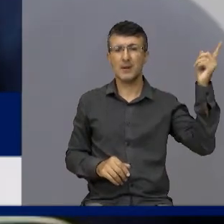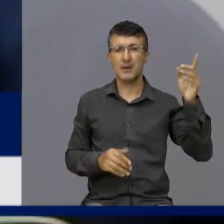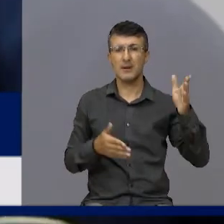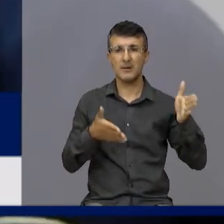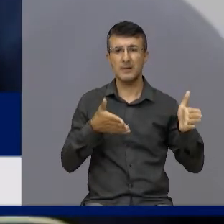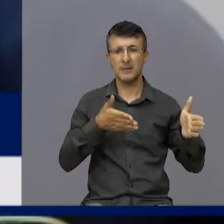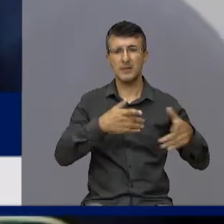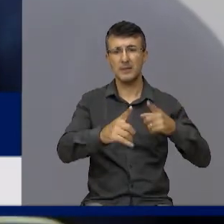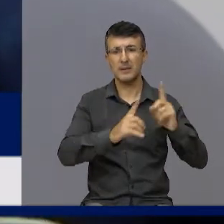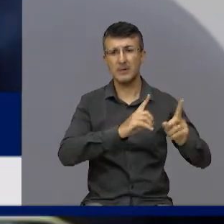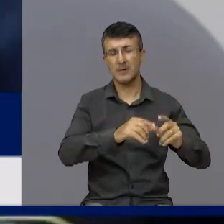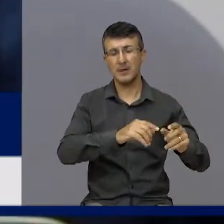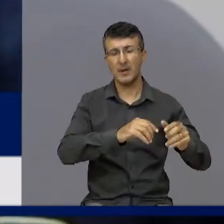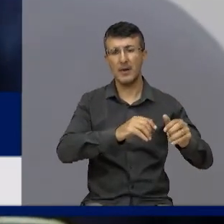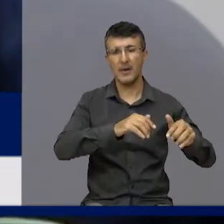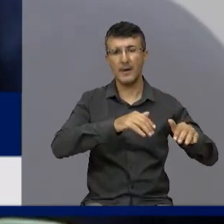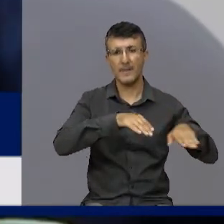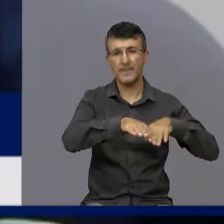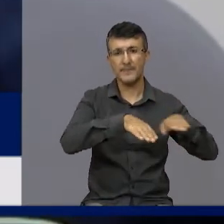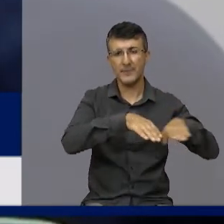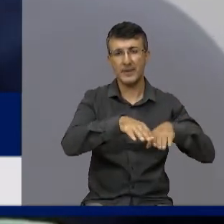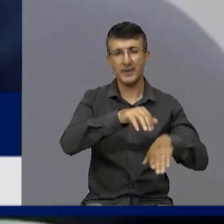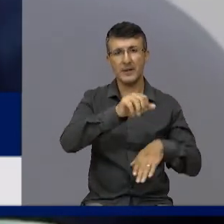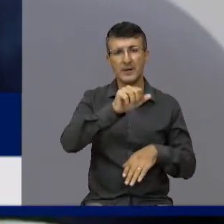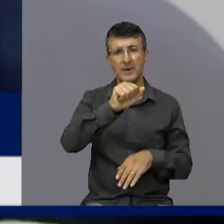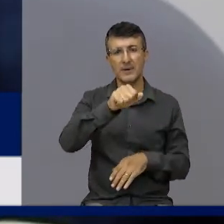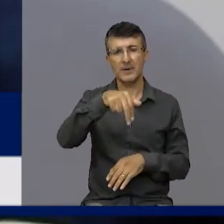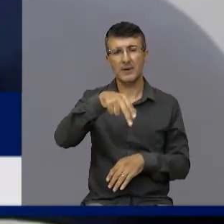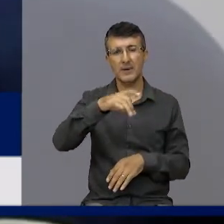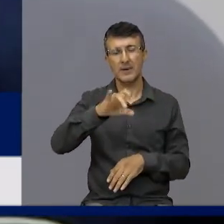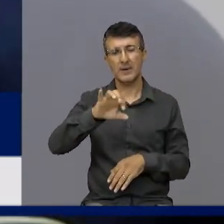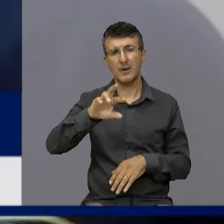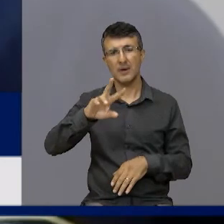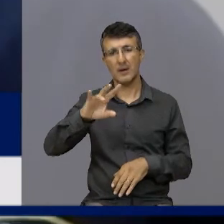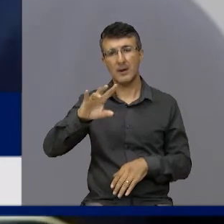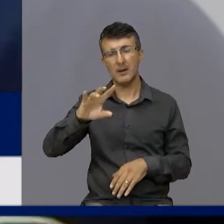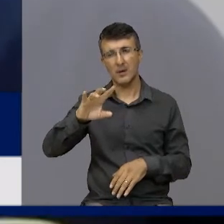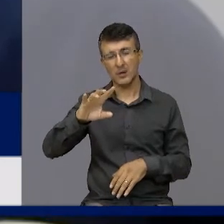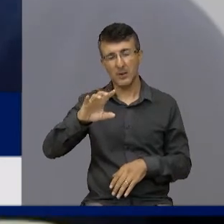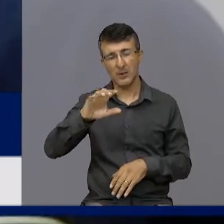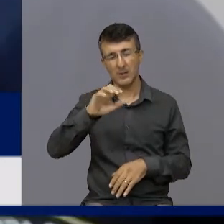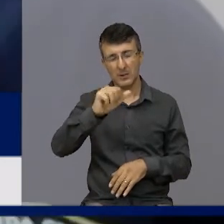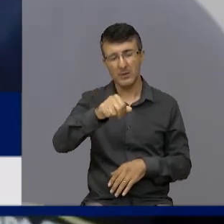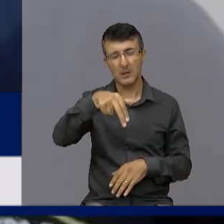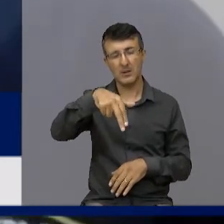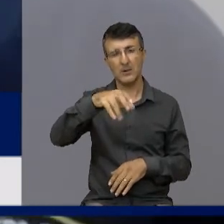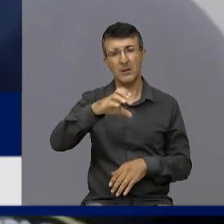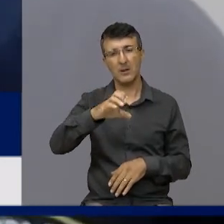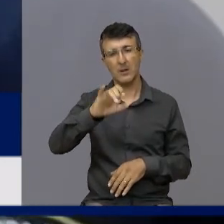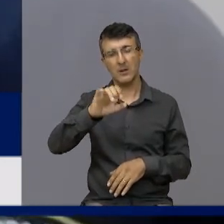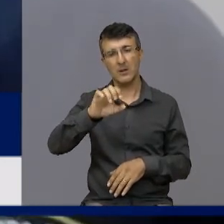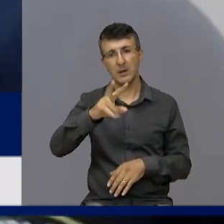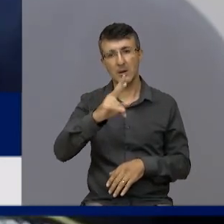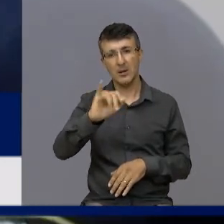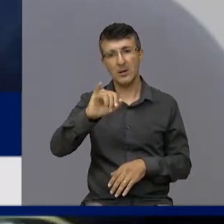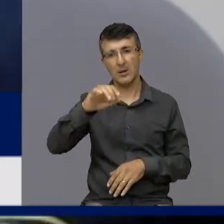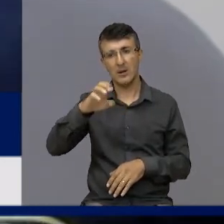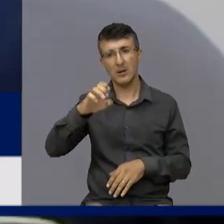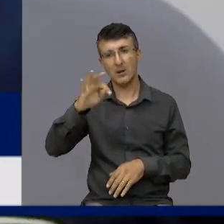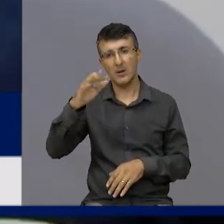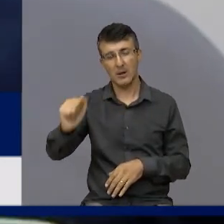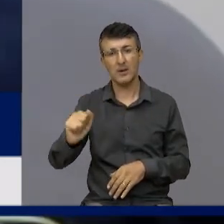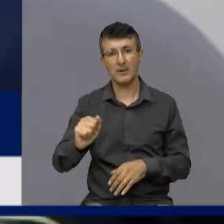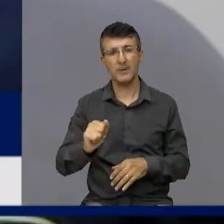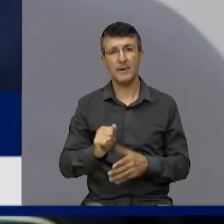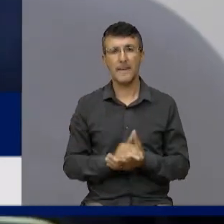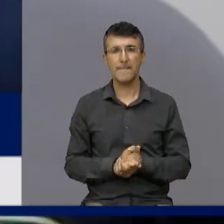atual Delegacia da Mulher. As delegadas eram a doutora Renata e depois a doutora Ana Paula. Então, o